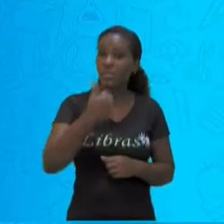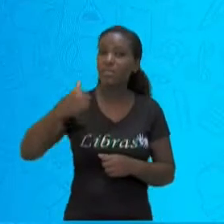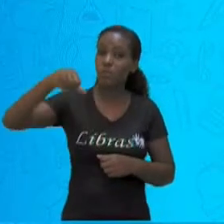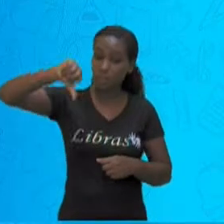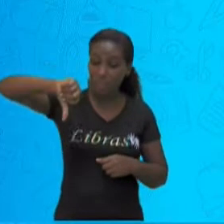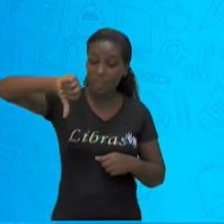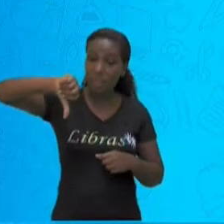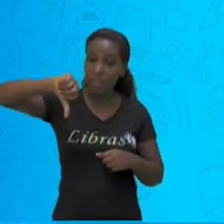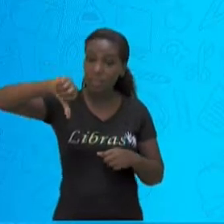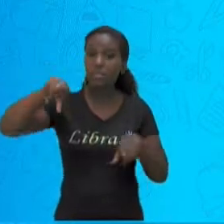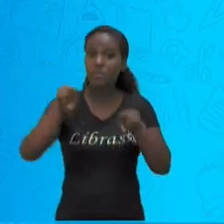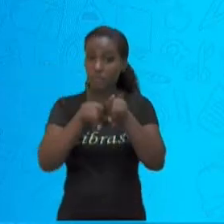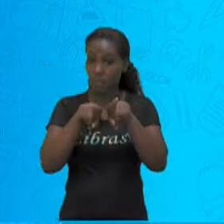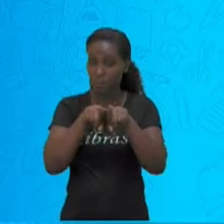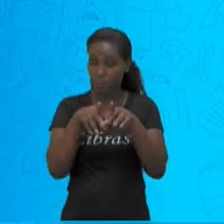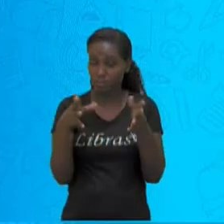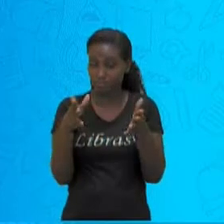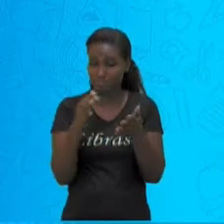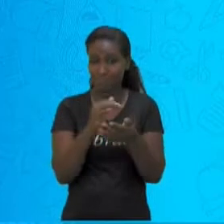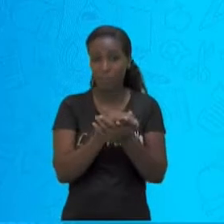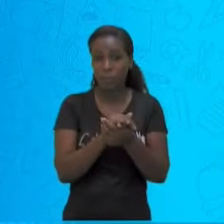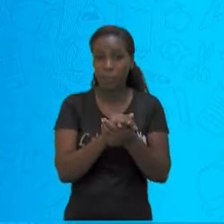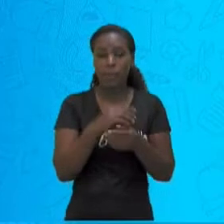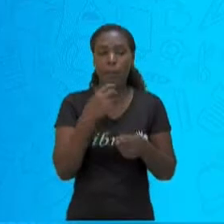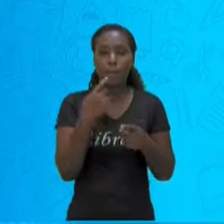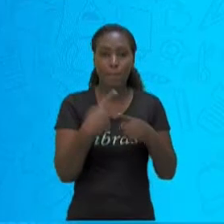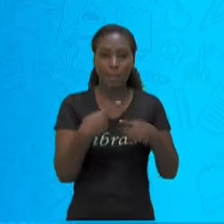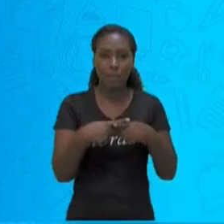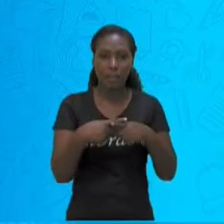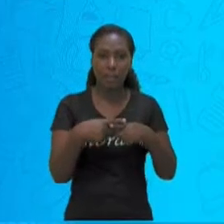ela também impõe